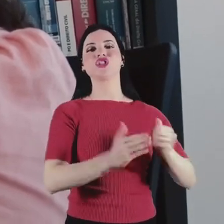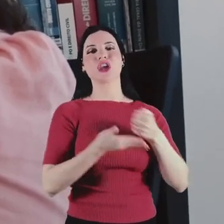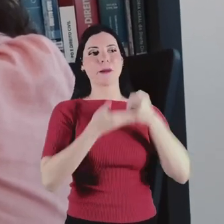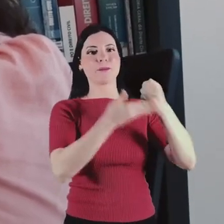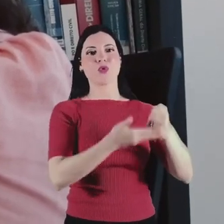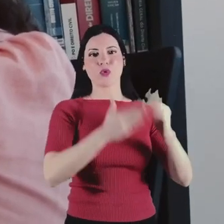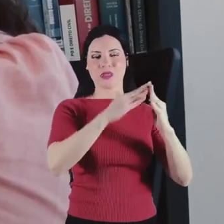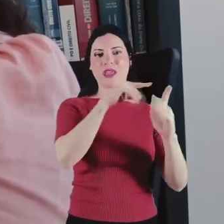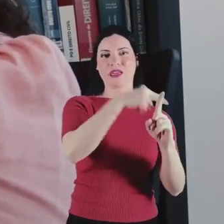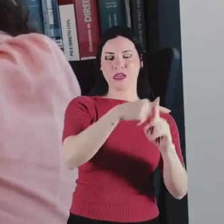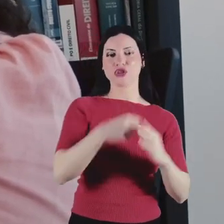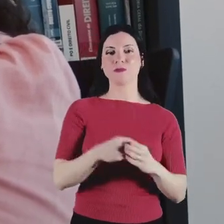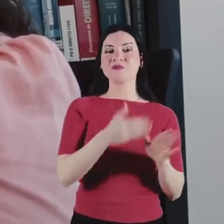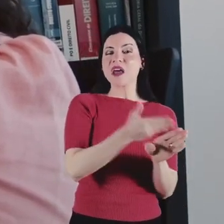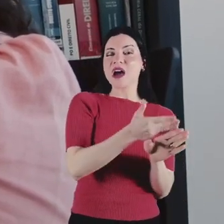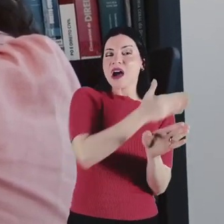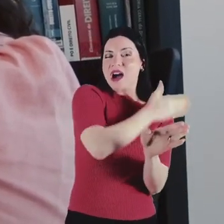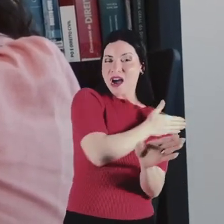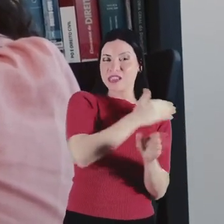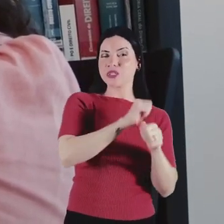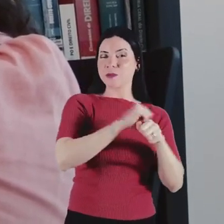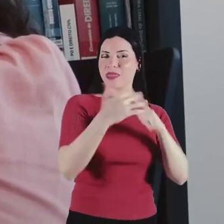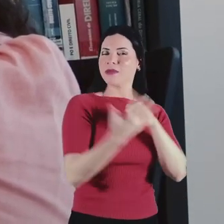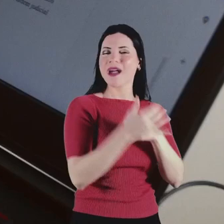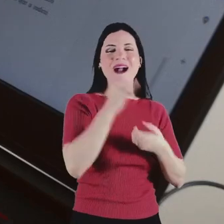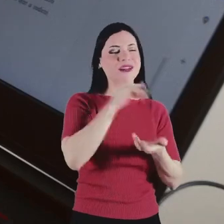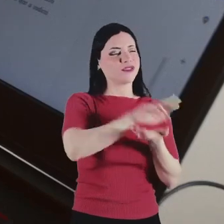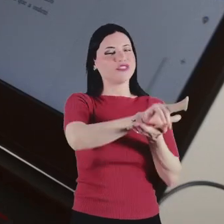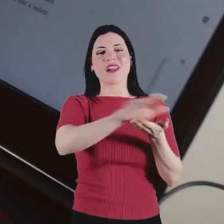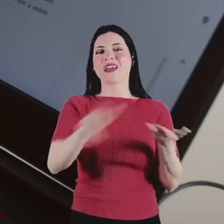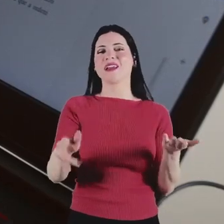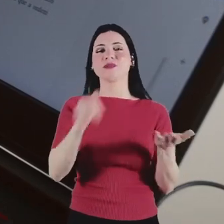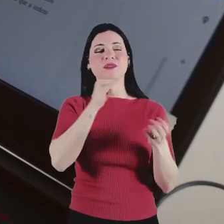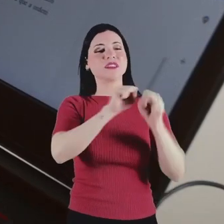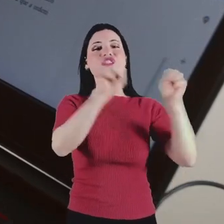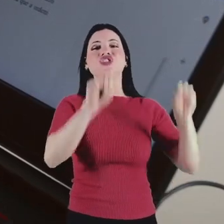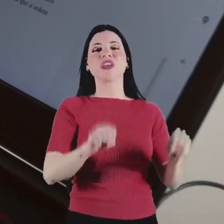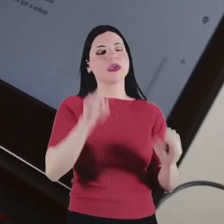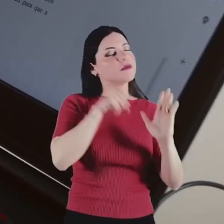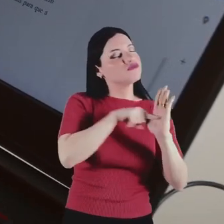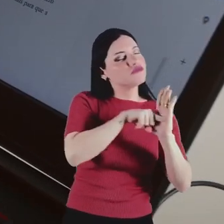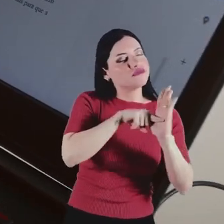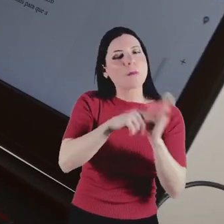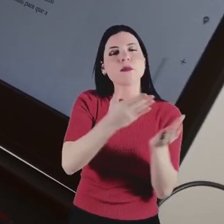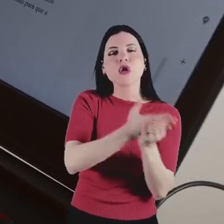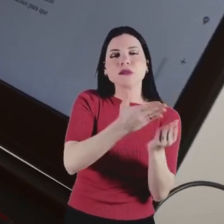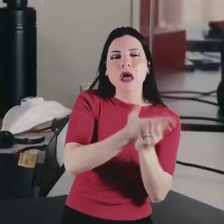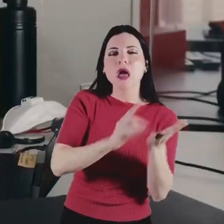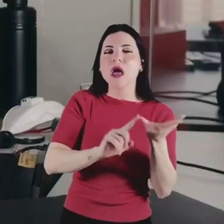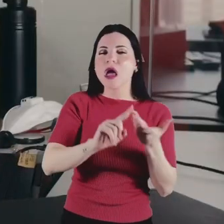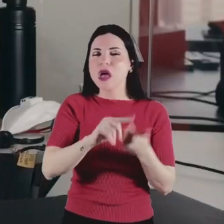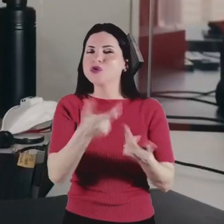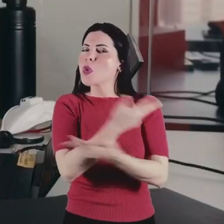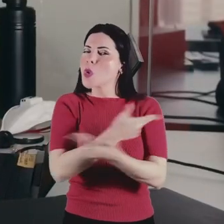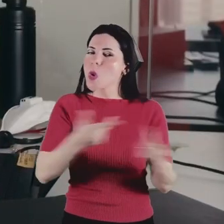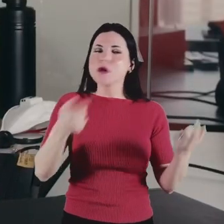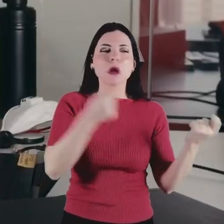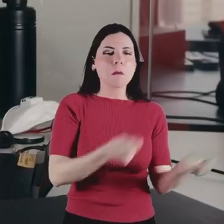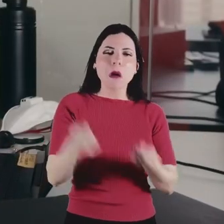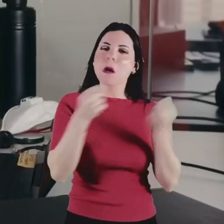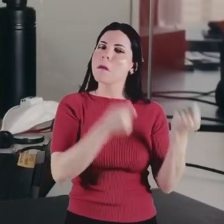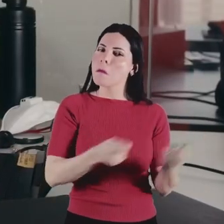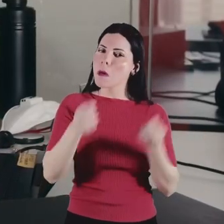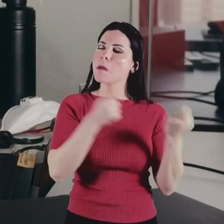pandemia eram de muitos casos de consultas processuais, eram coisas de bastante